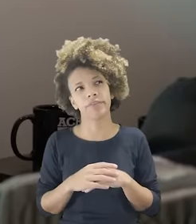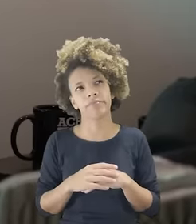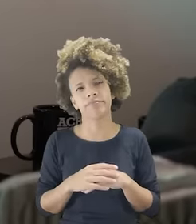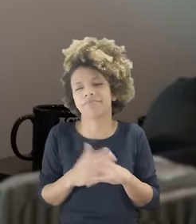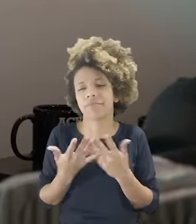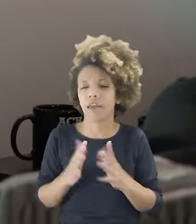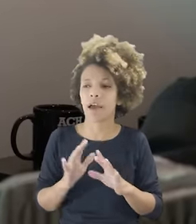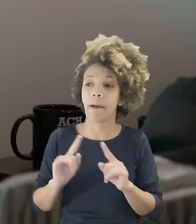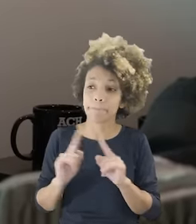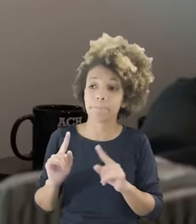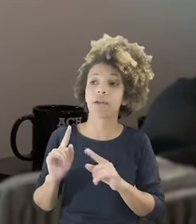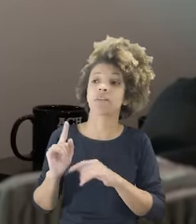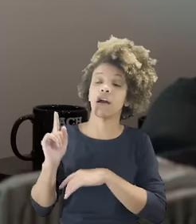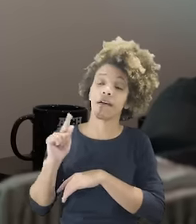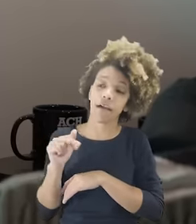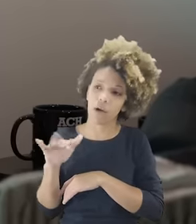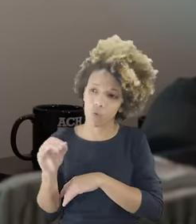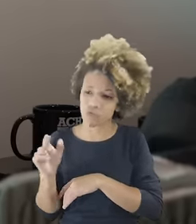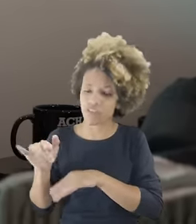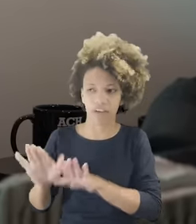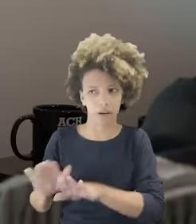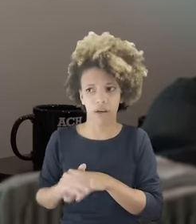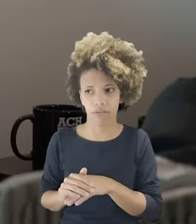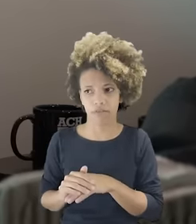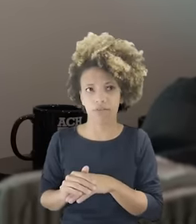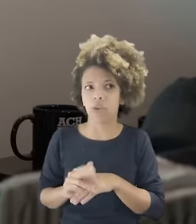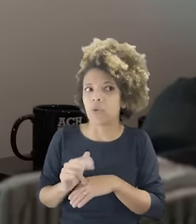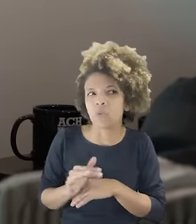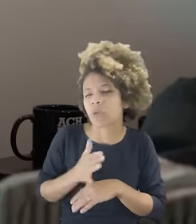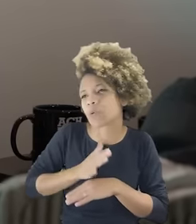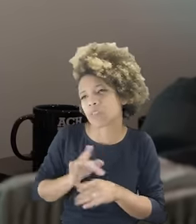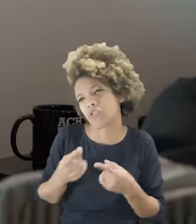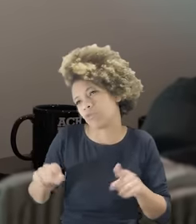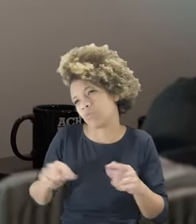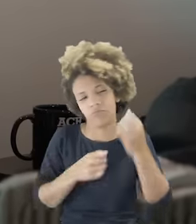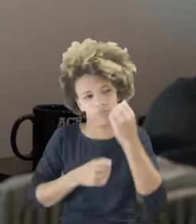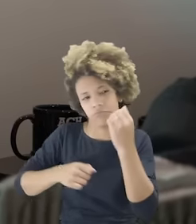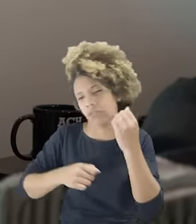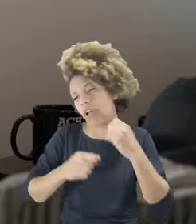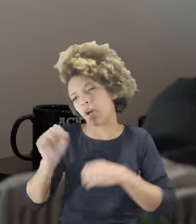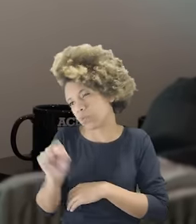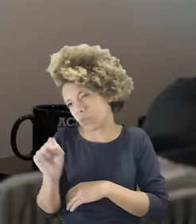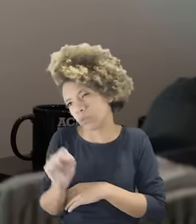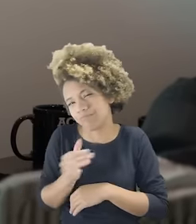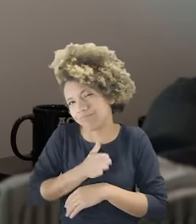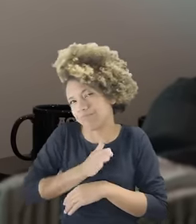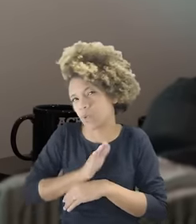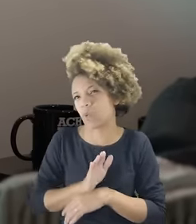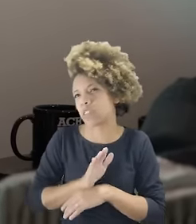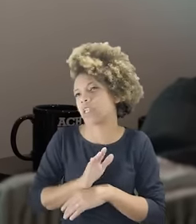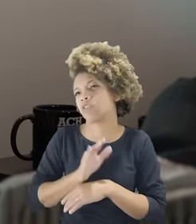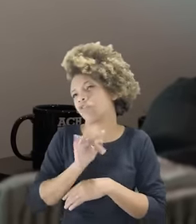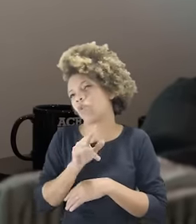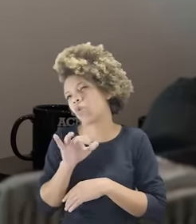os Gaúcho não vai gostar mas o povo Gaúcho tem muito negócio de ficar lá e nunca cara Nunca curti música tradicionista gaúcha eu nunca gostei muito